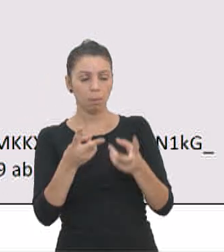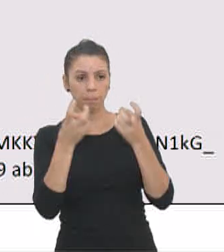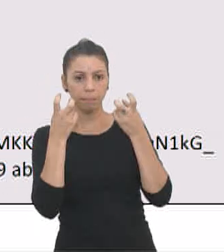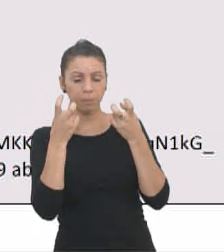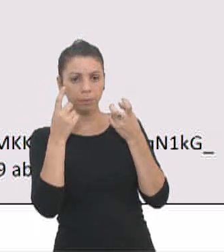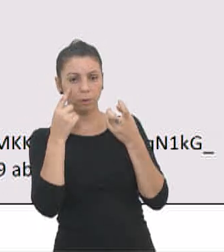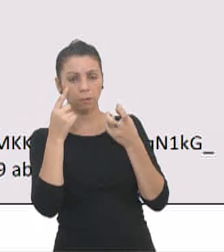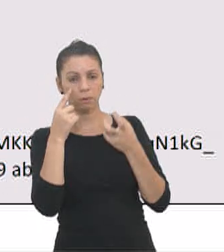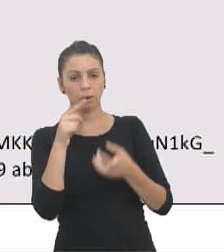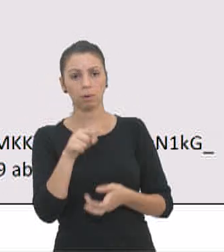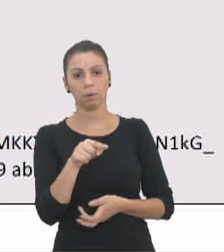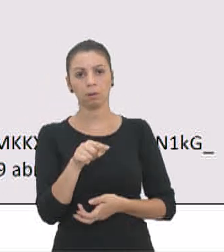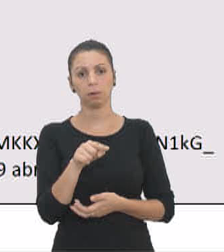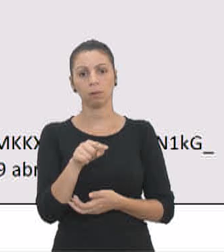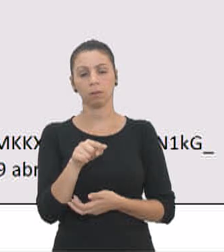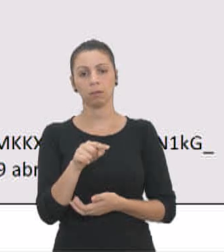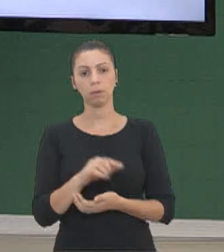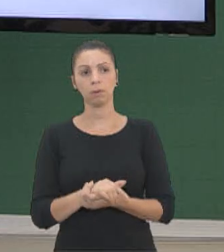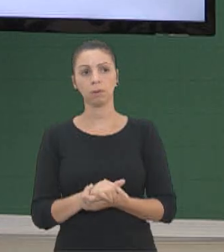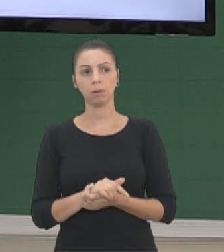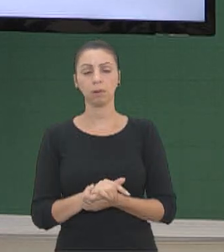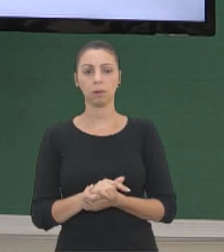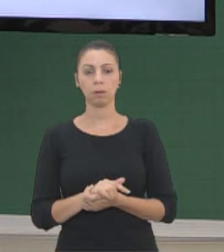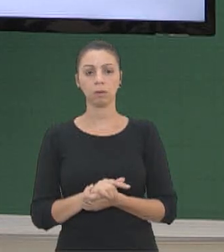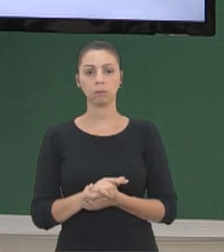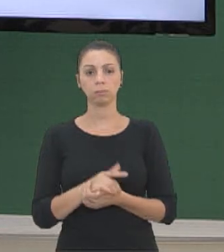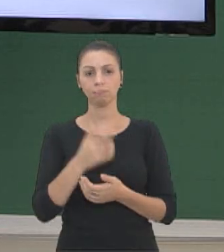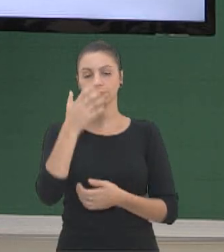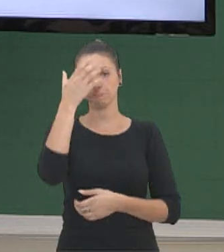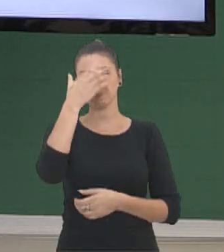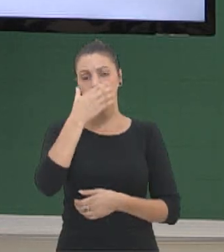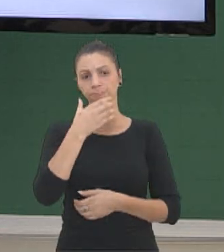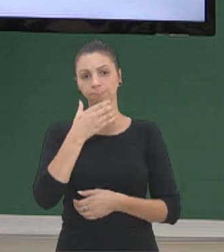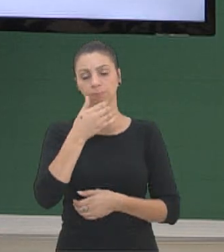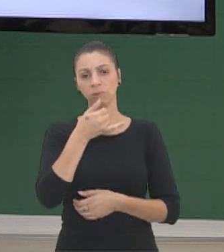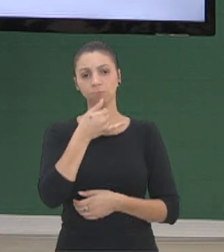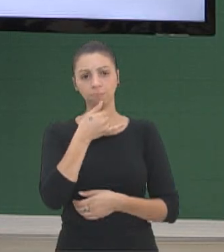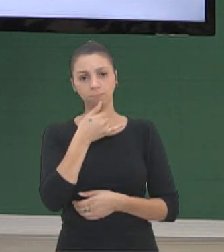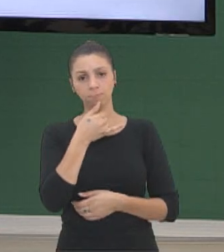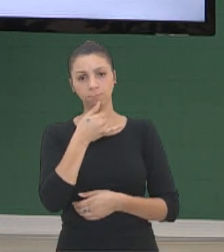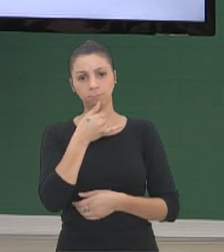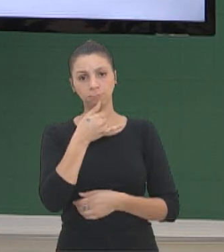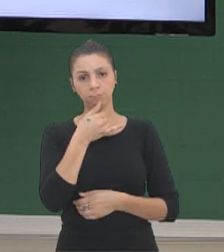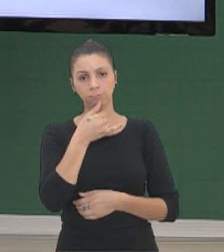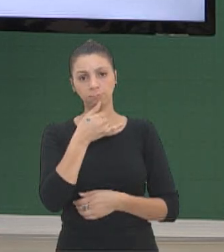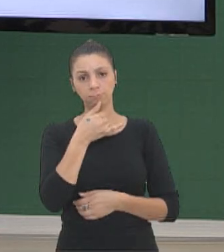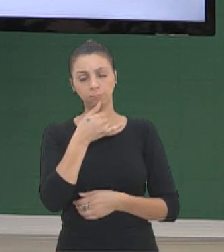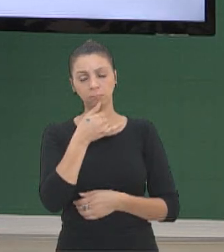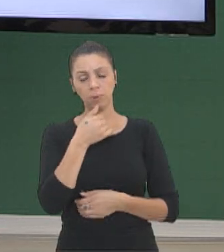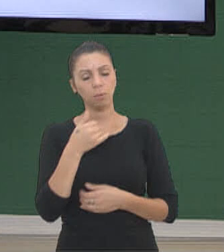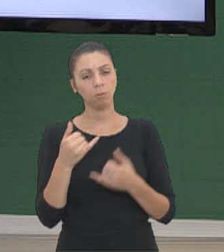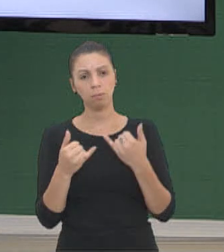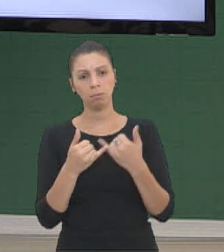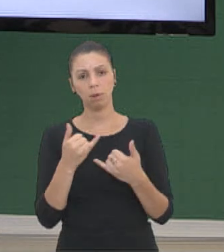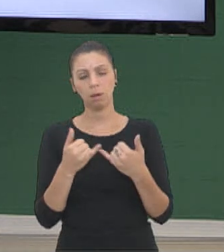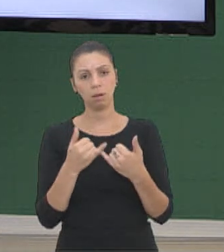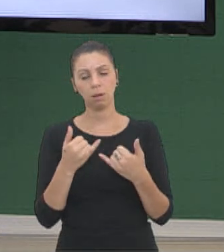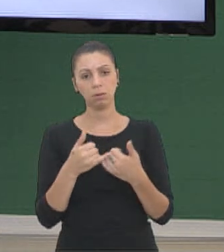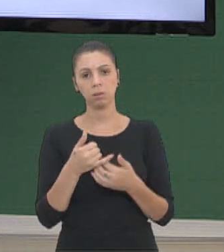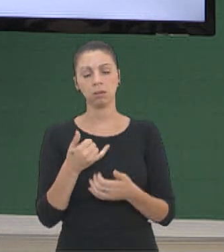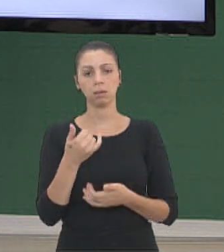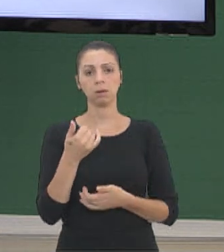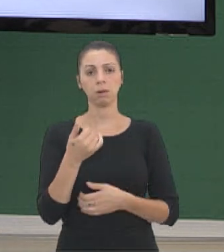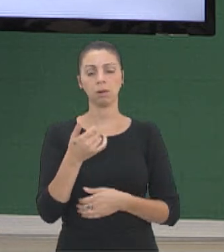realmente com uma fisionomia de piedade. Não parece ser uma